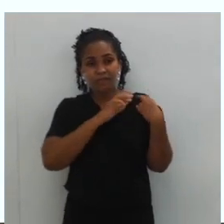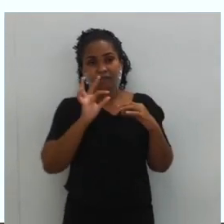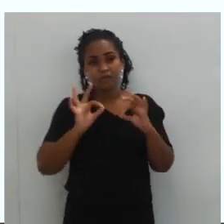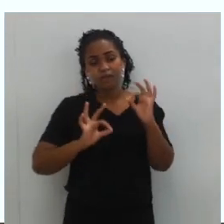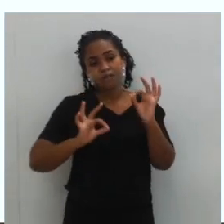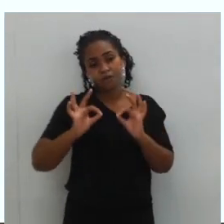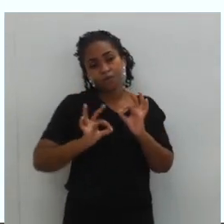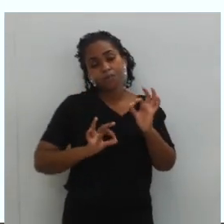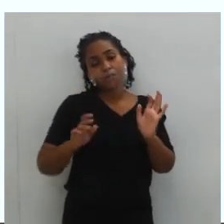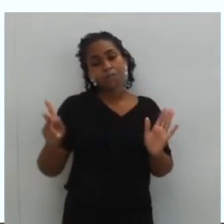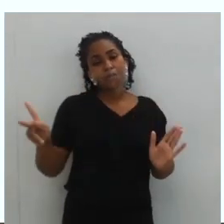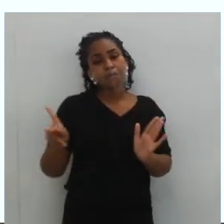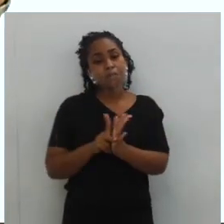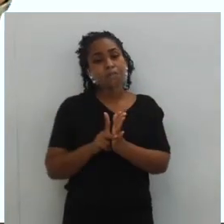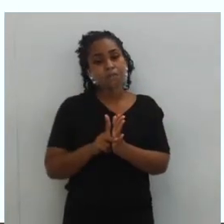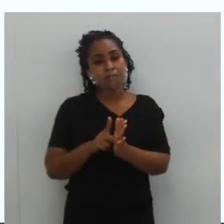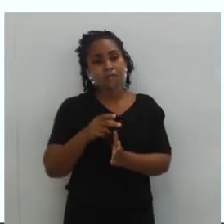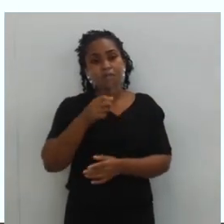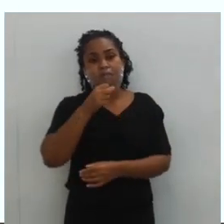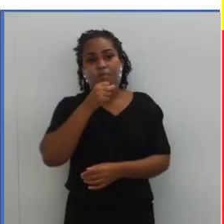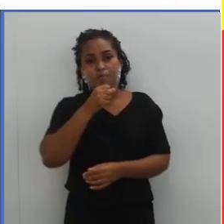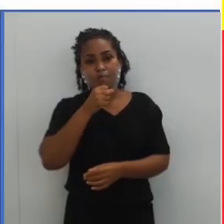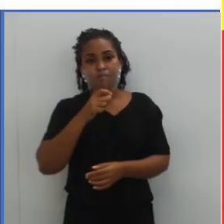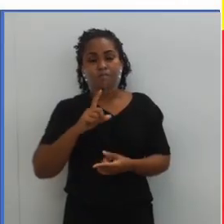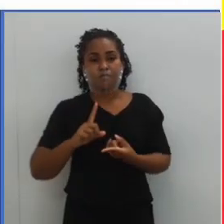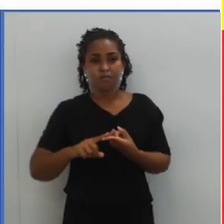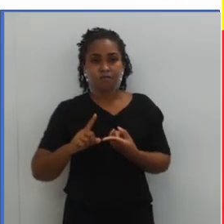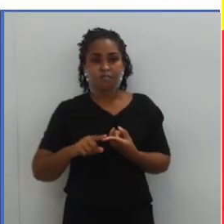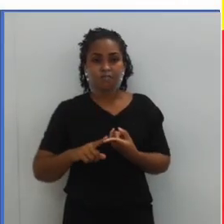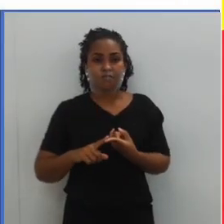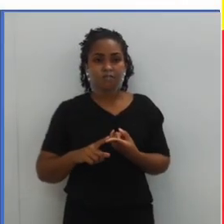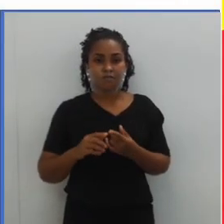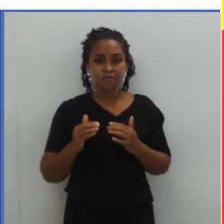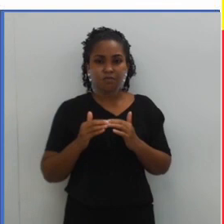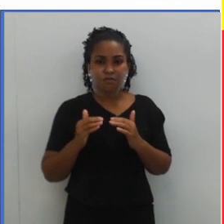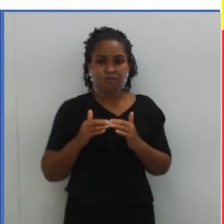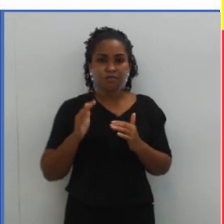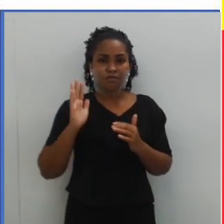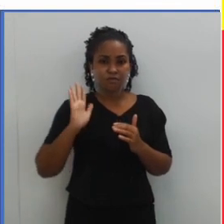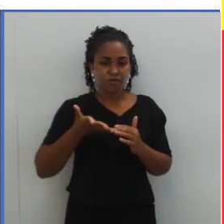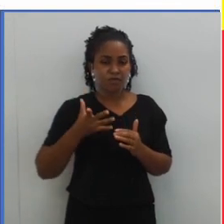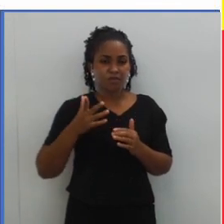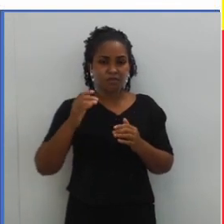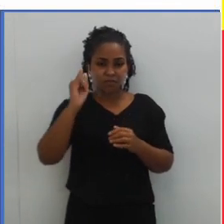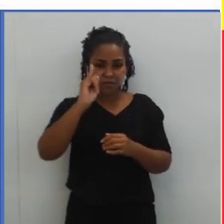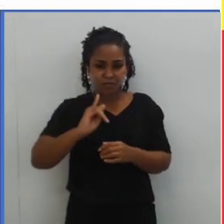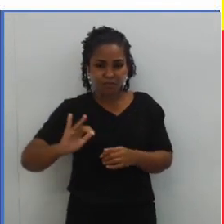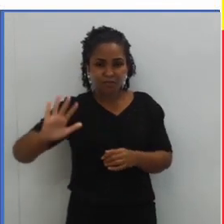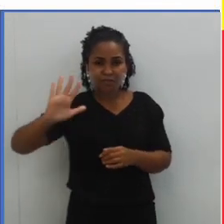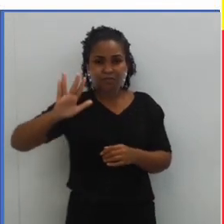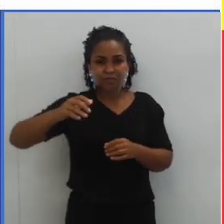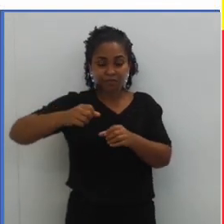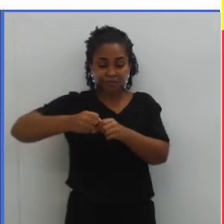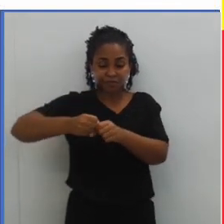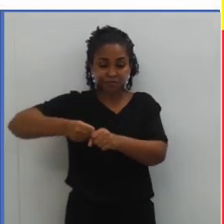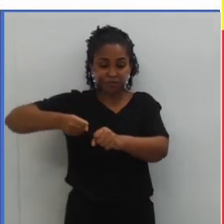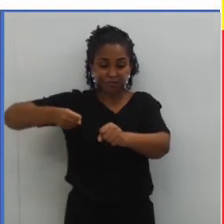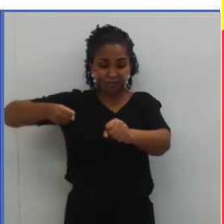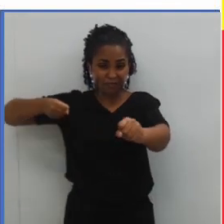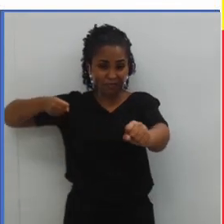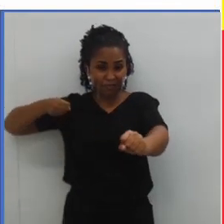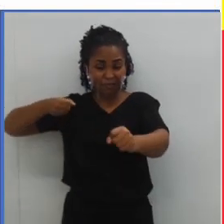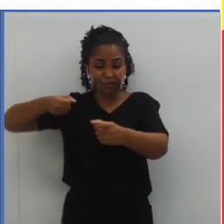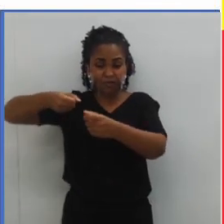colocar o microfone para as gravações de cenas, e é que vocês estão vendo aí um microfone na imagem, que ele tem um cabo bem